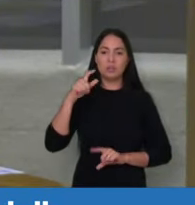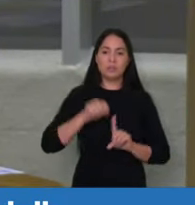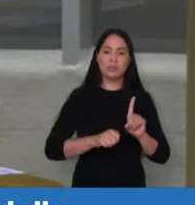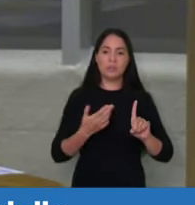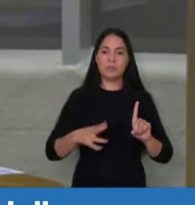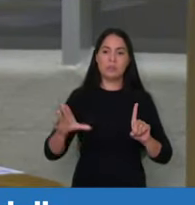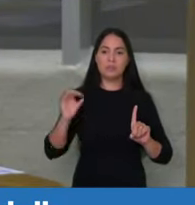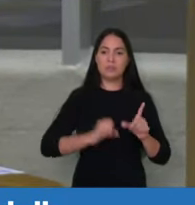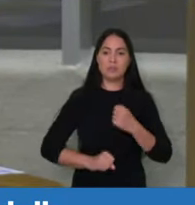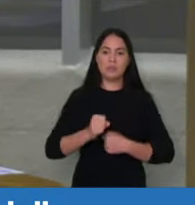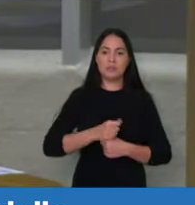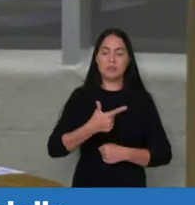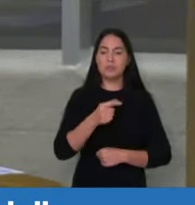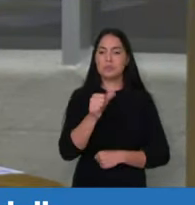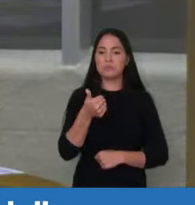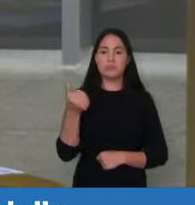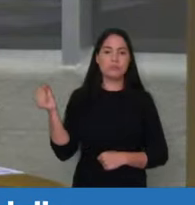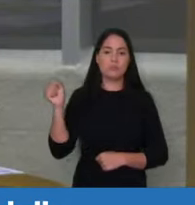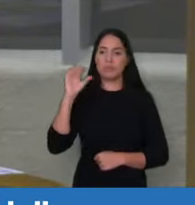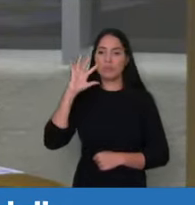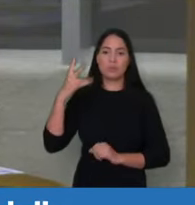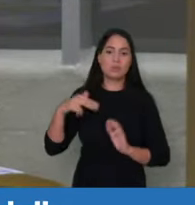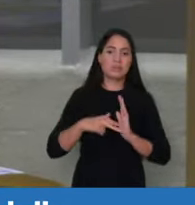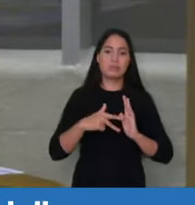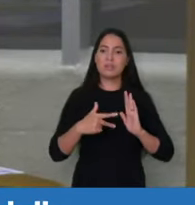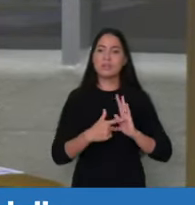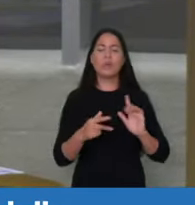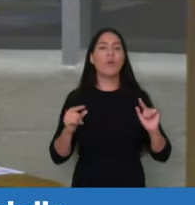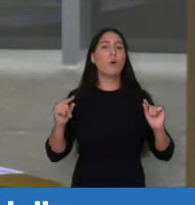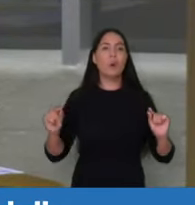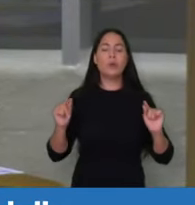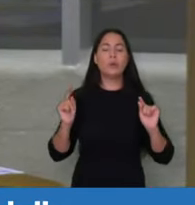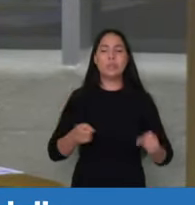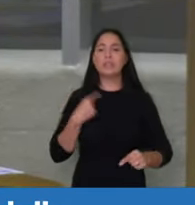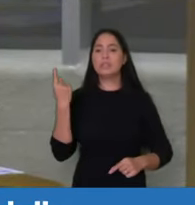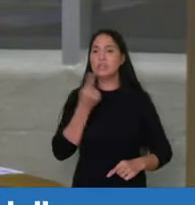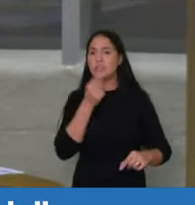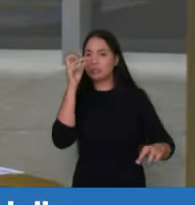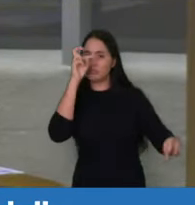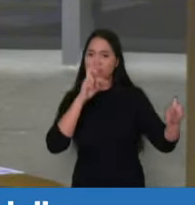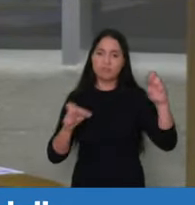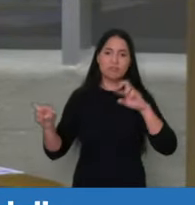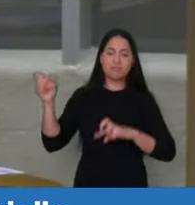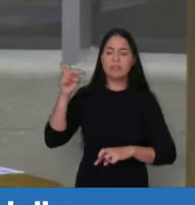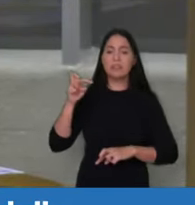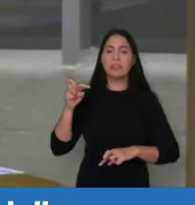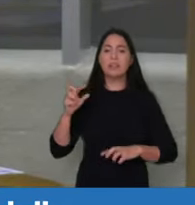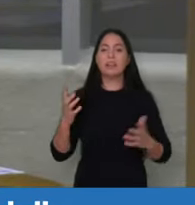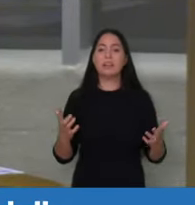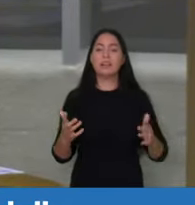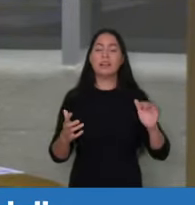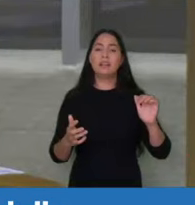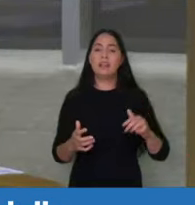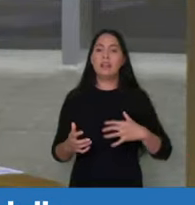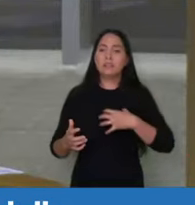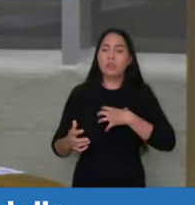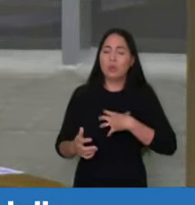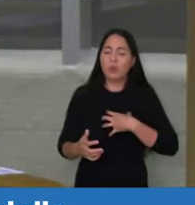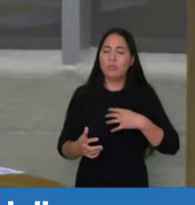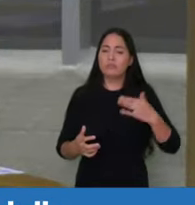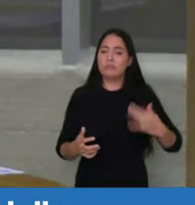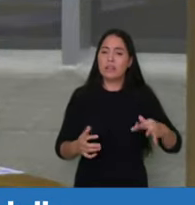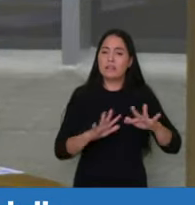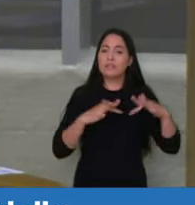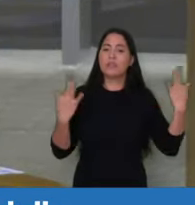Foi reviver o que significou a gente acompanhar a dor de Aniele, Dona Marinette, Luiara, Seu